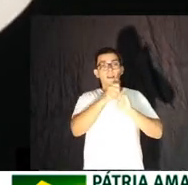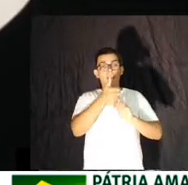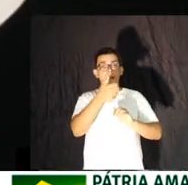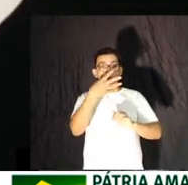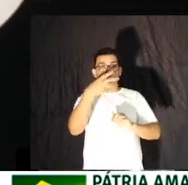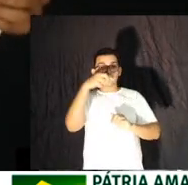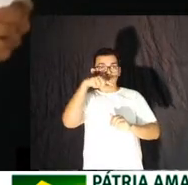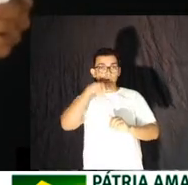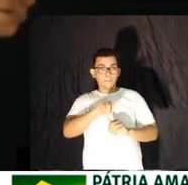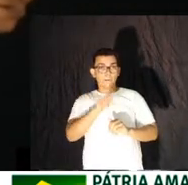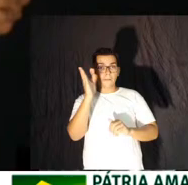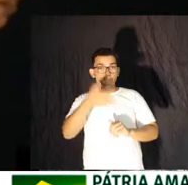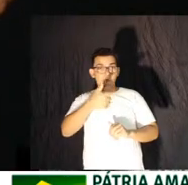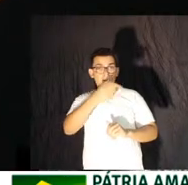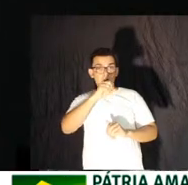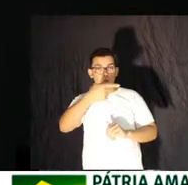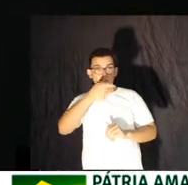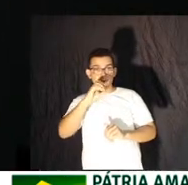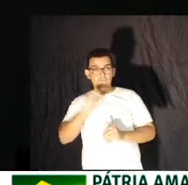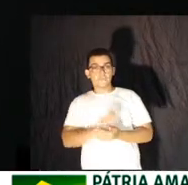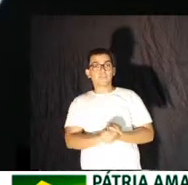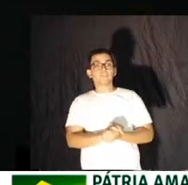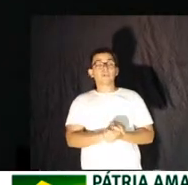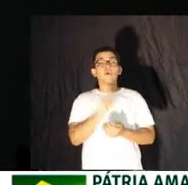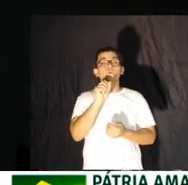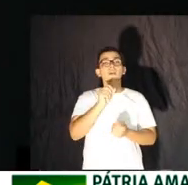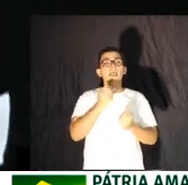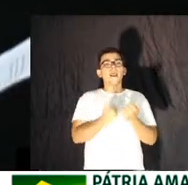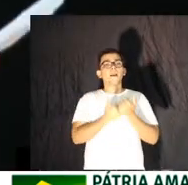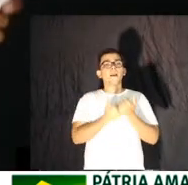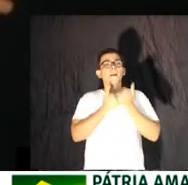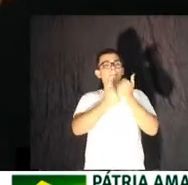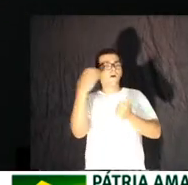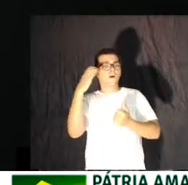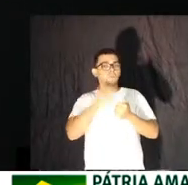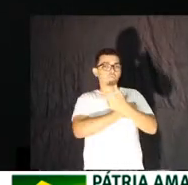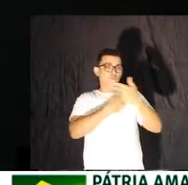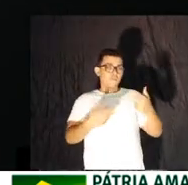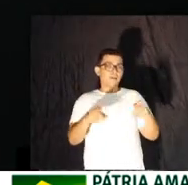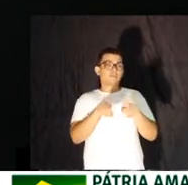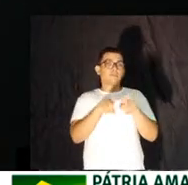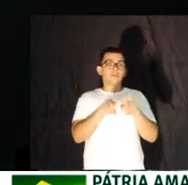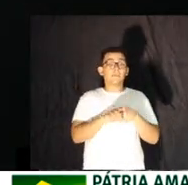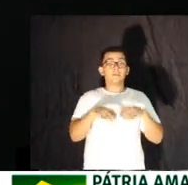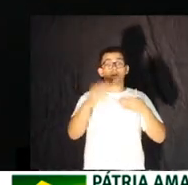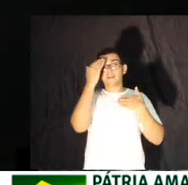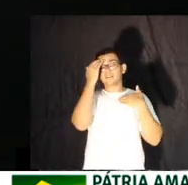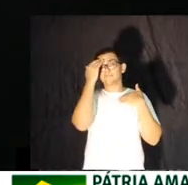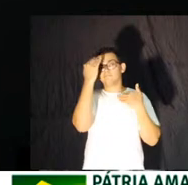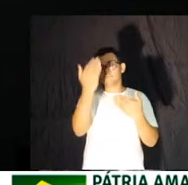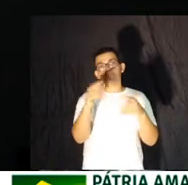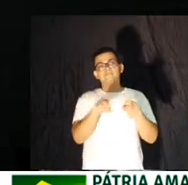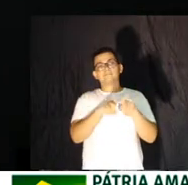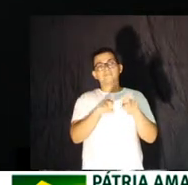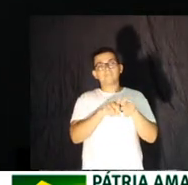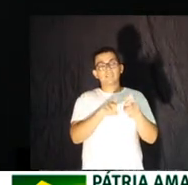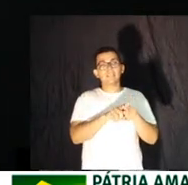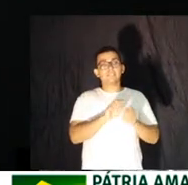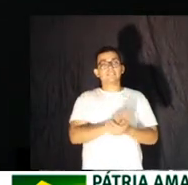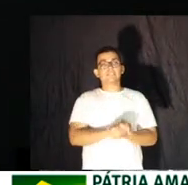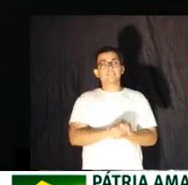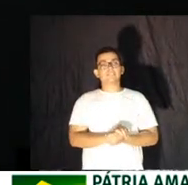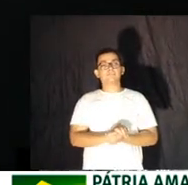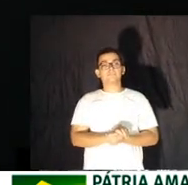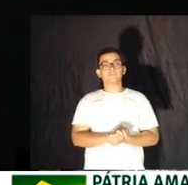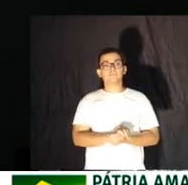1014/17/2020, Lei de Auxílio Emergencial à Cultura. Desde já vamos aí agradecer, então, pessoal, vamos agradecer a Seja o Céu, que é os